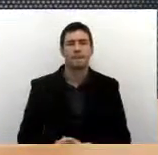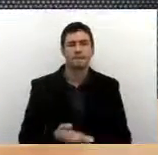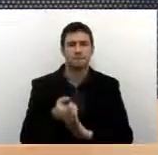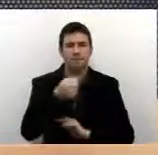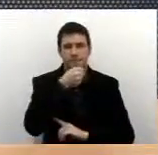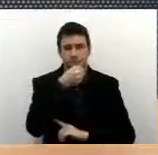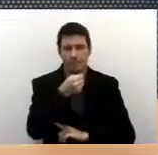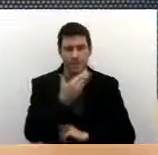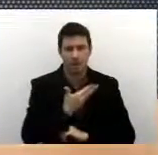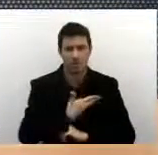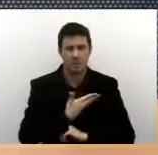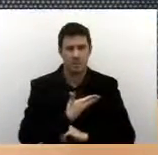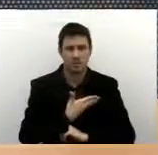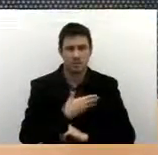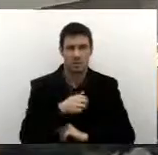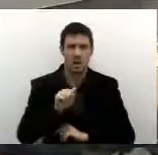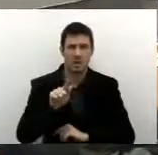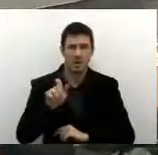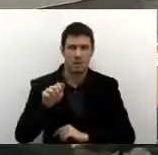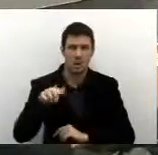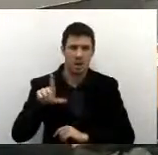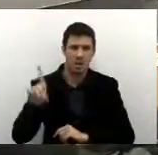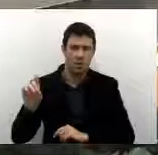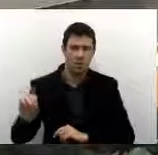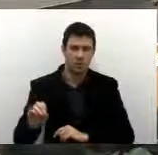nobre amigo, senhor Arinaldo.